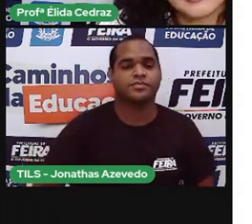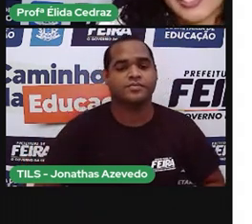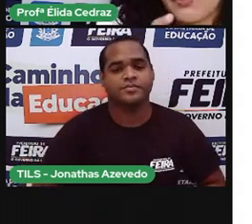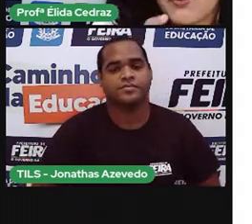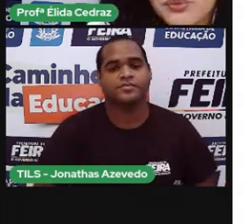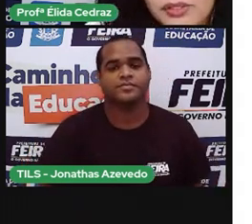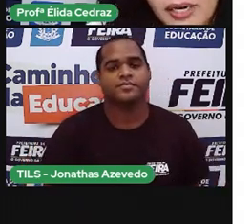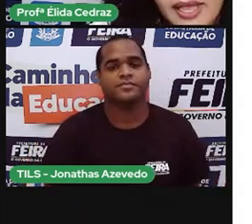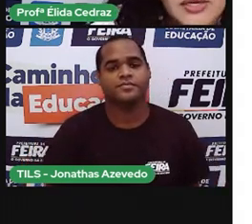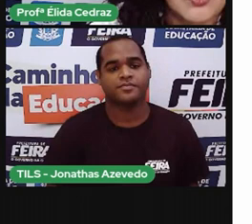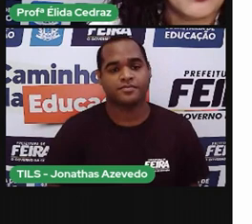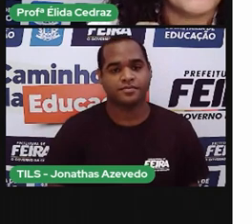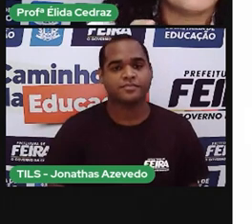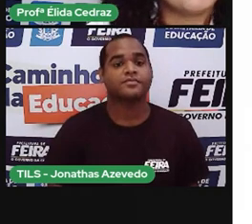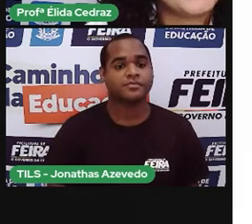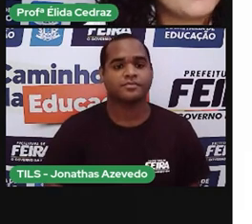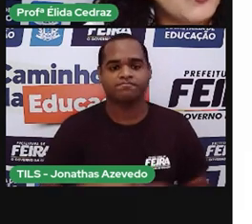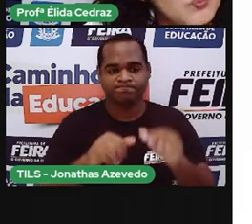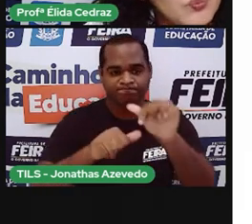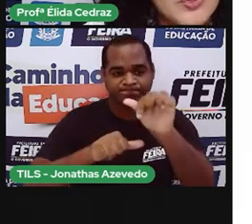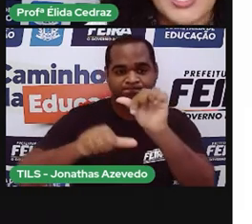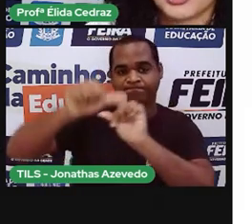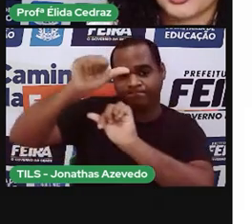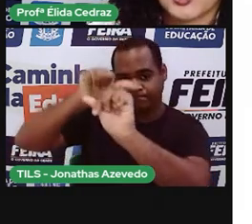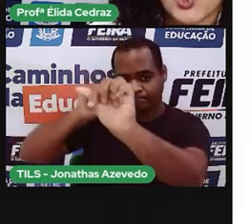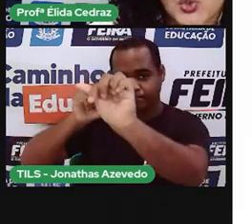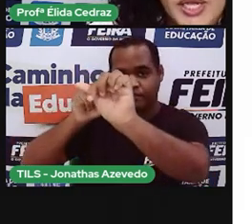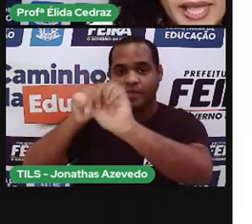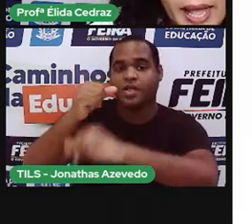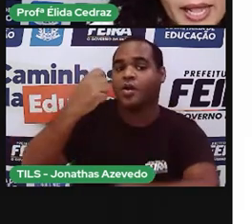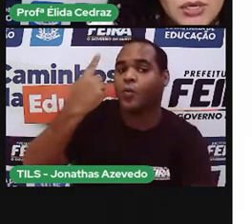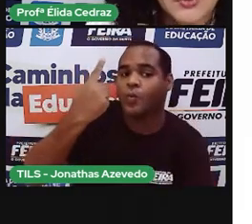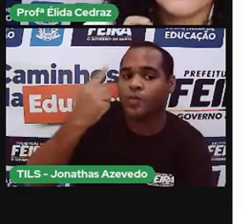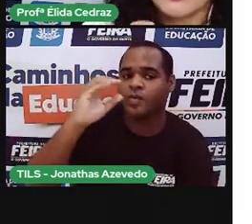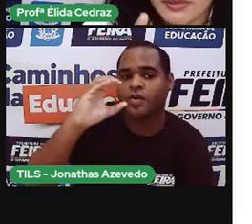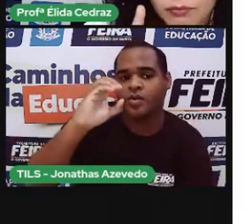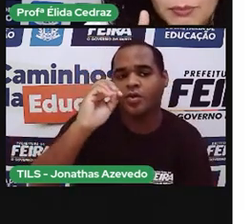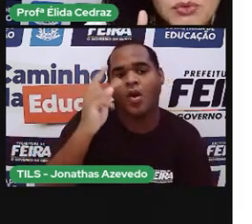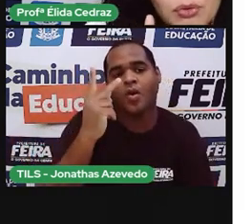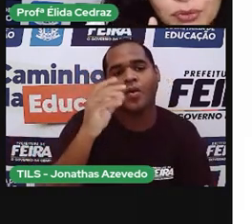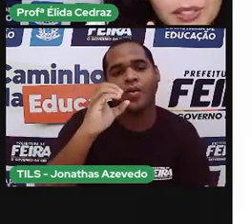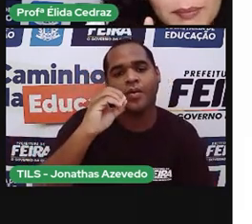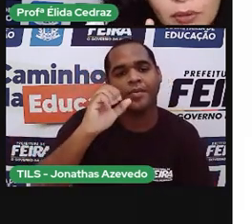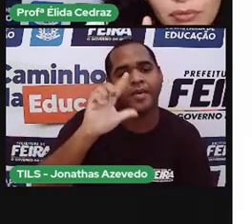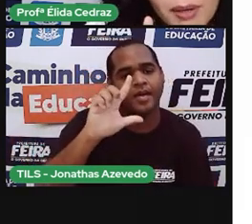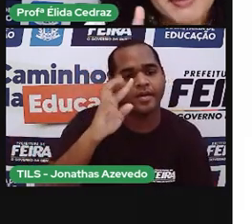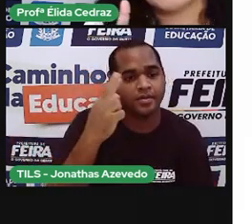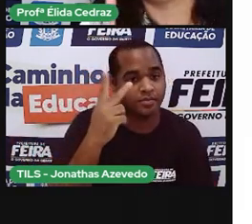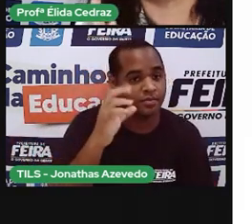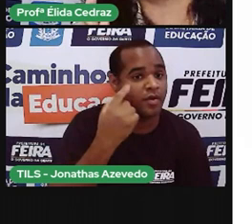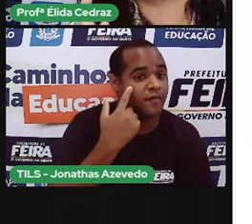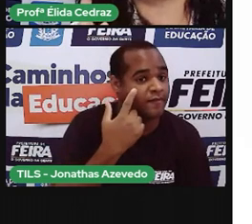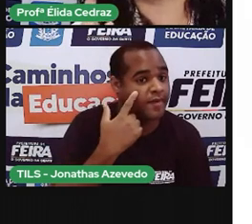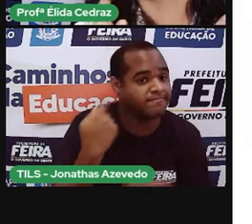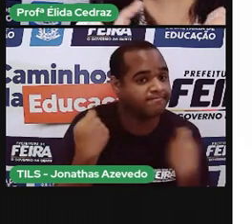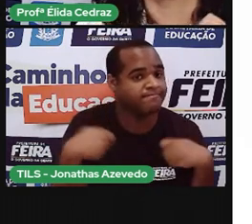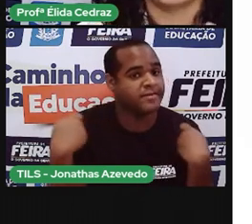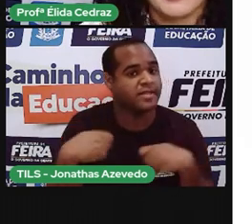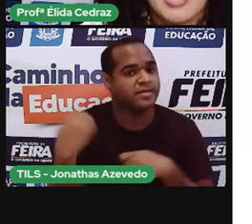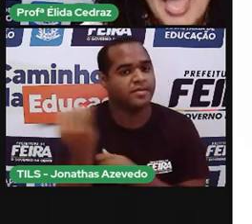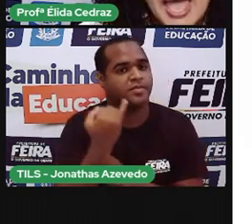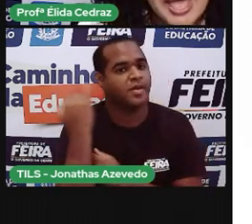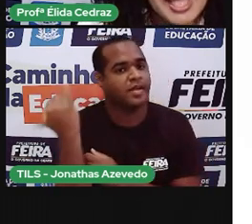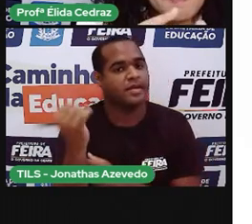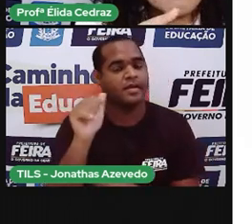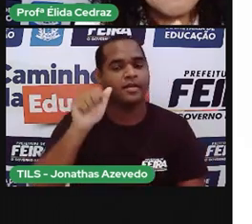aqui tá ao contrário o número um estou alho vamos conferir pelo alfabeto olha só